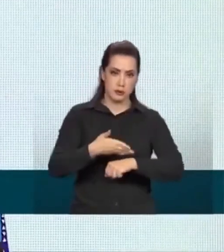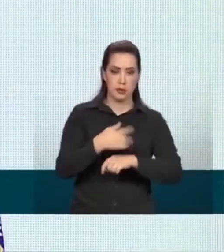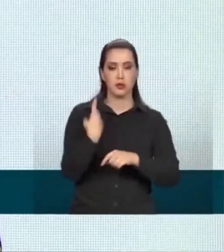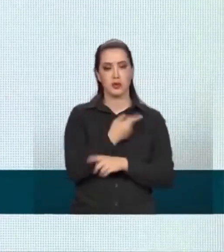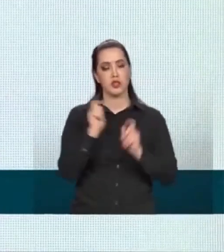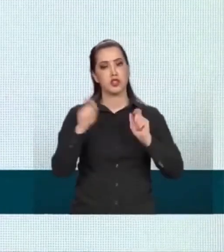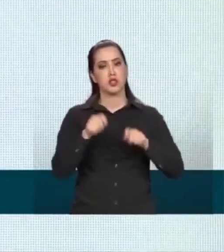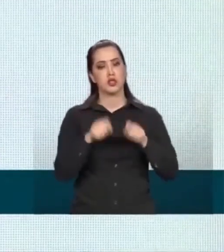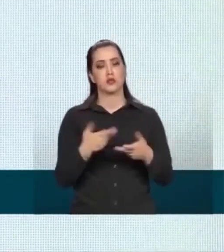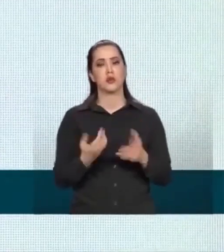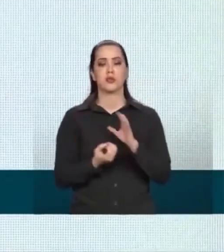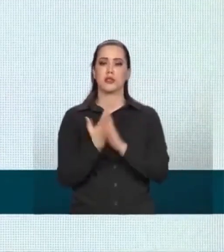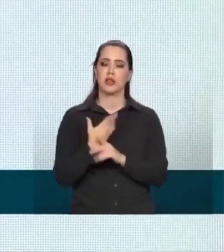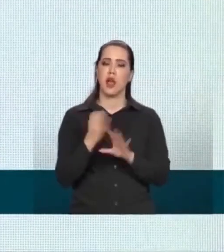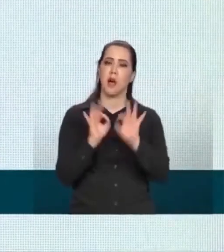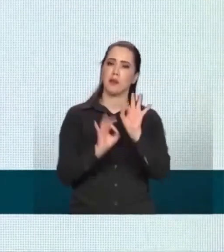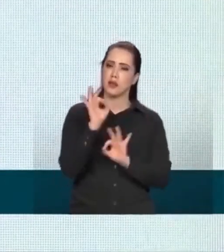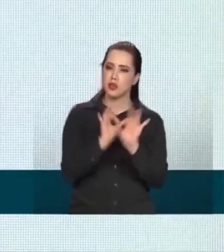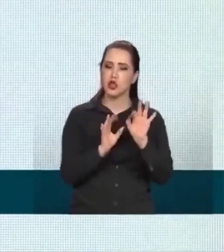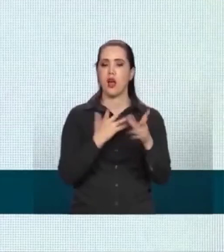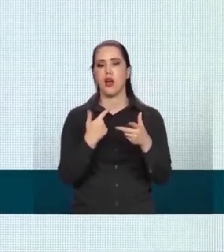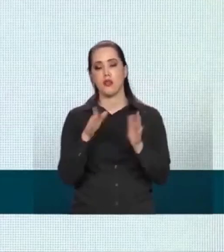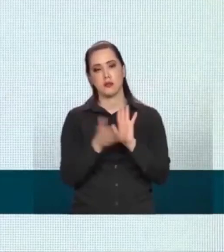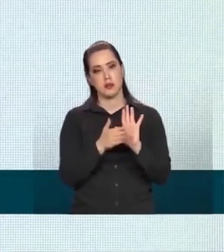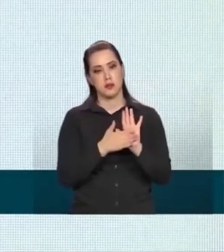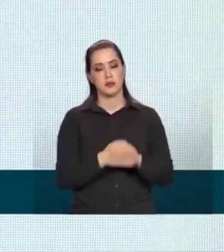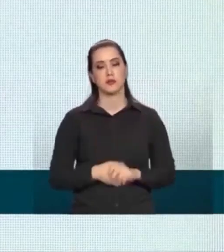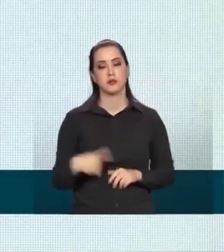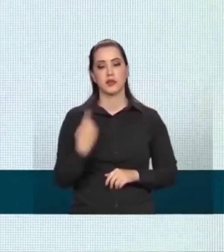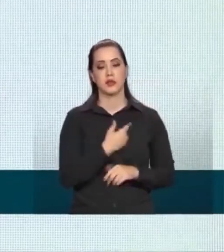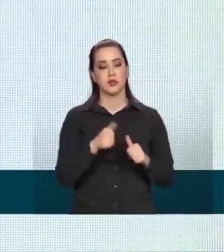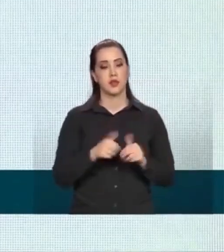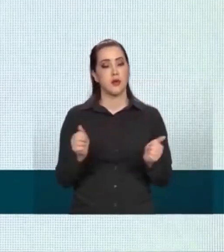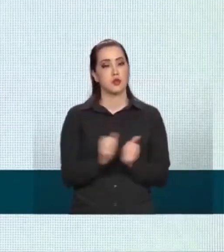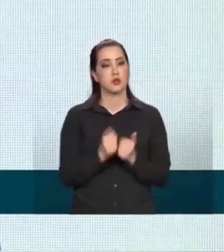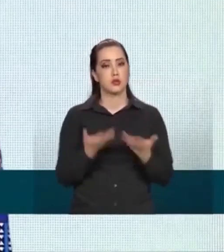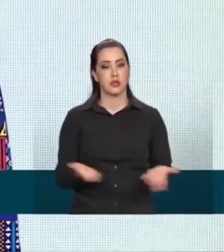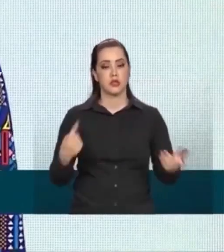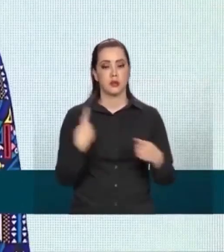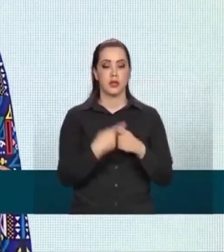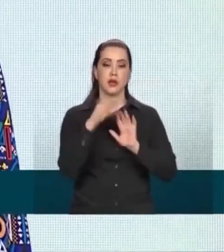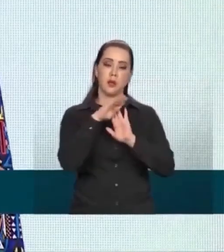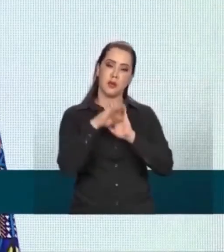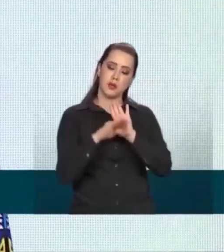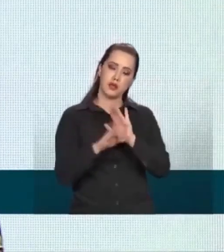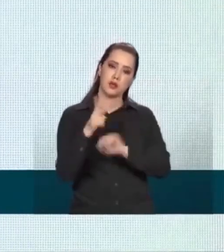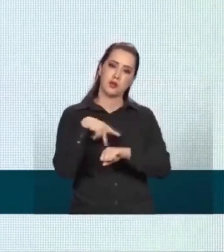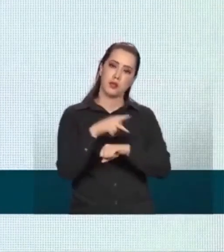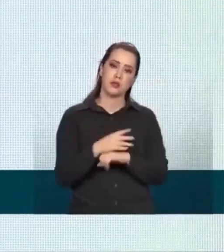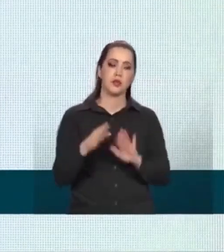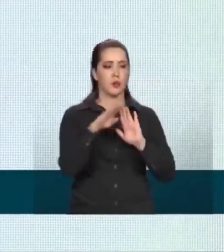e as desigualdades que atingem a população negra brasileira nós estamos aqui porque a gente tem um projeto de país